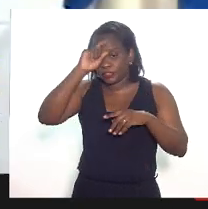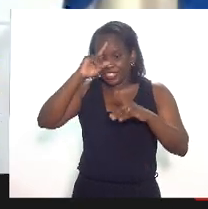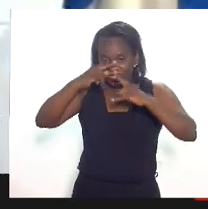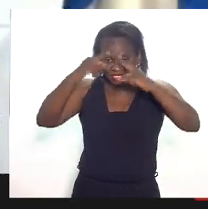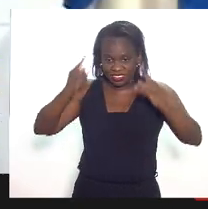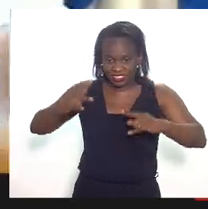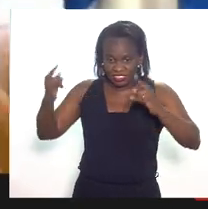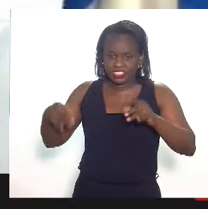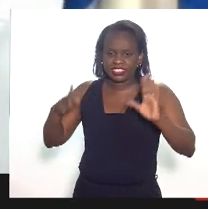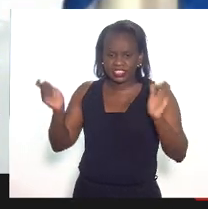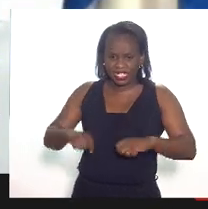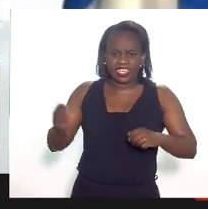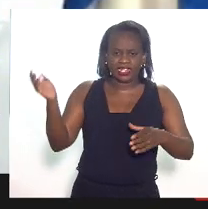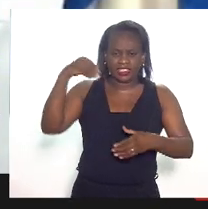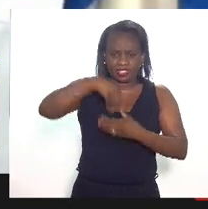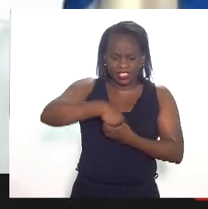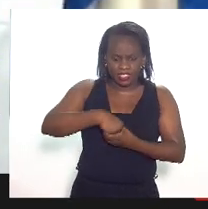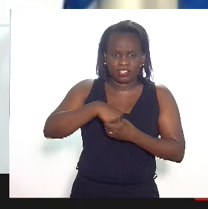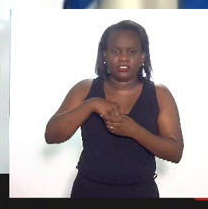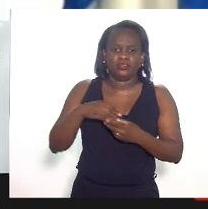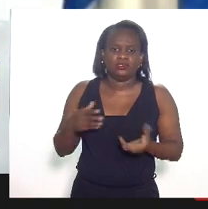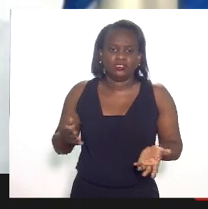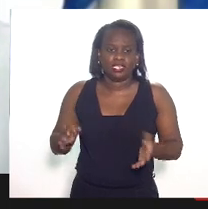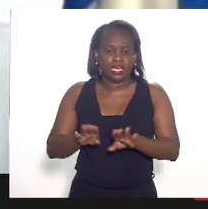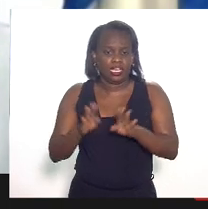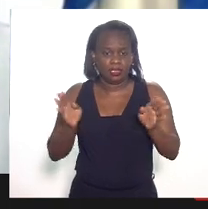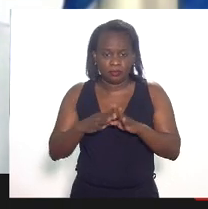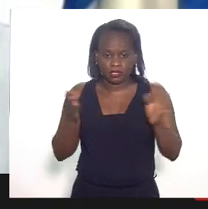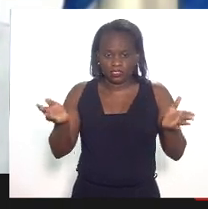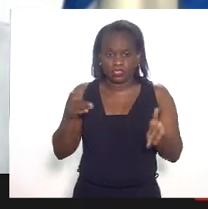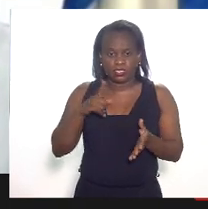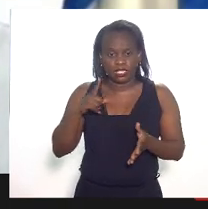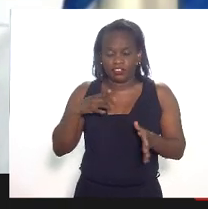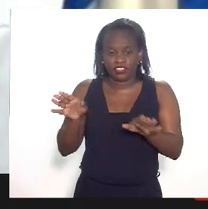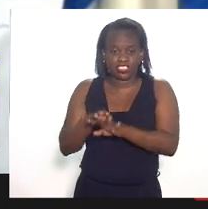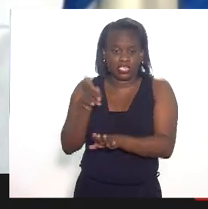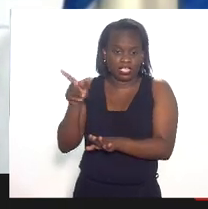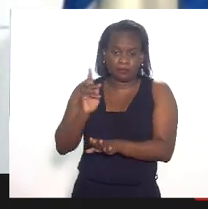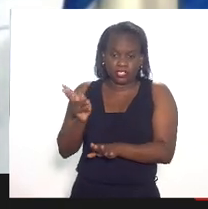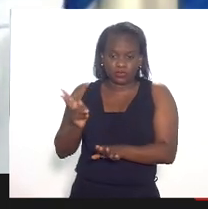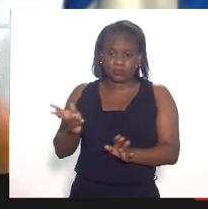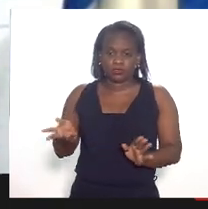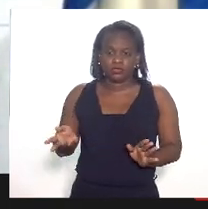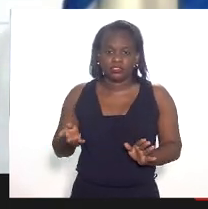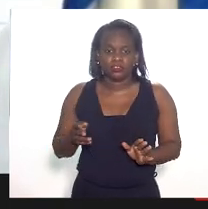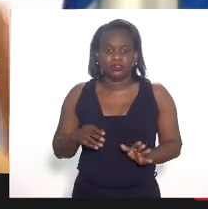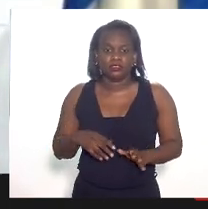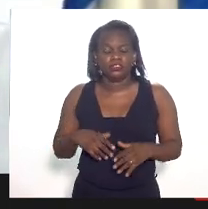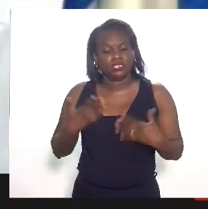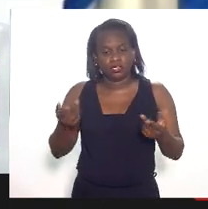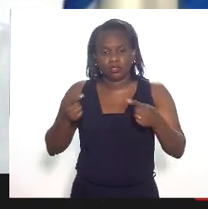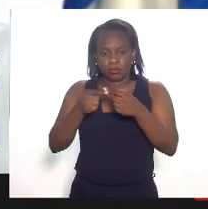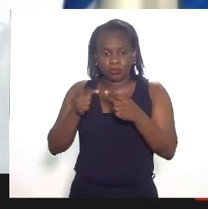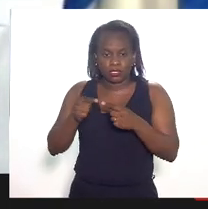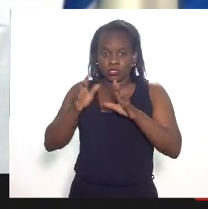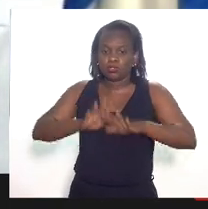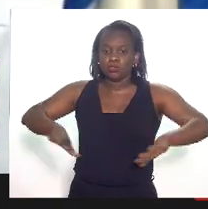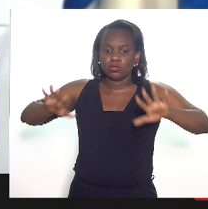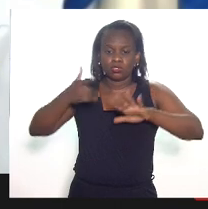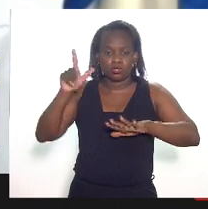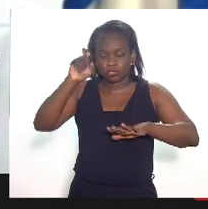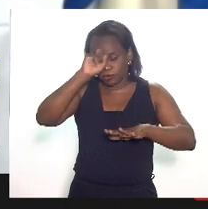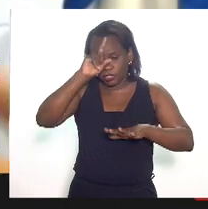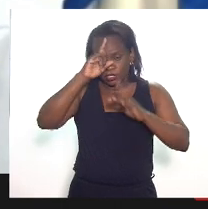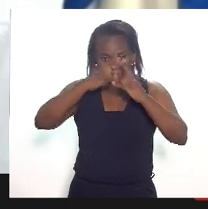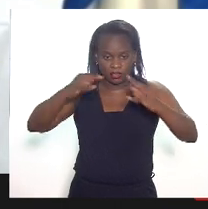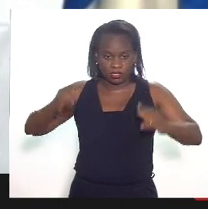tranquilamente dentro do hospital de campanha, só abrindo aquelas enfermarias que estavam lá fechadas. Isso se aplica a todos os outros hospitais de campanha.